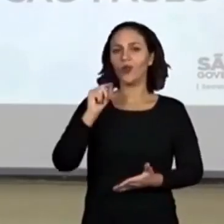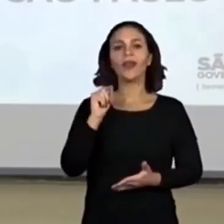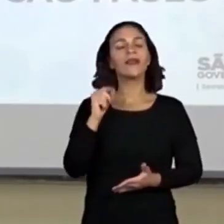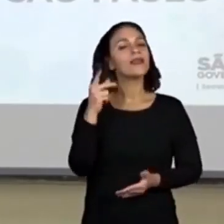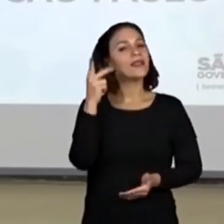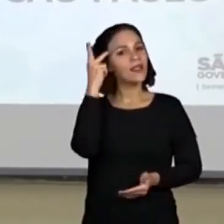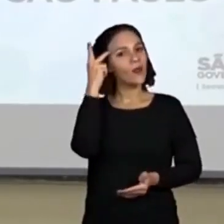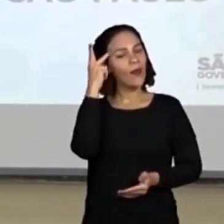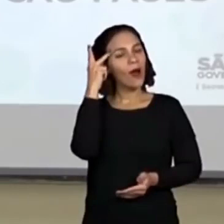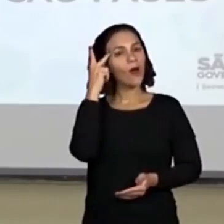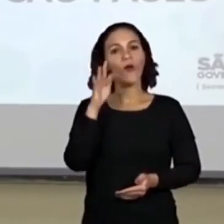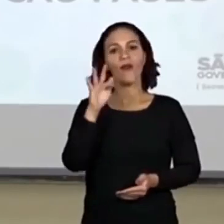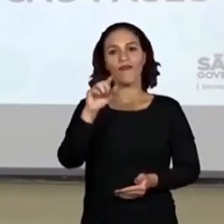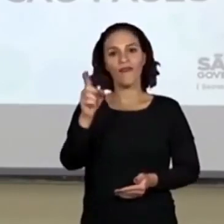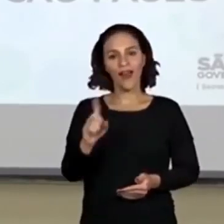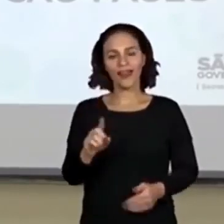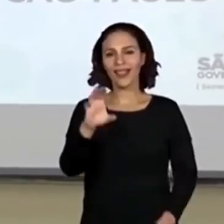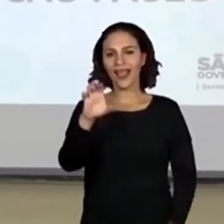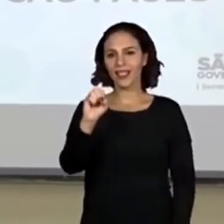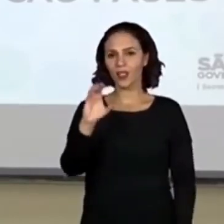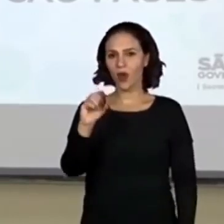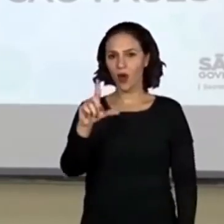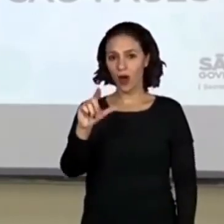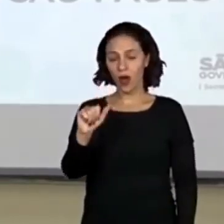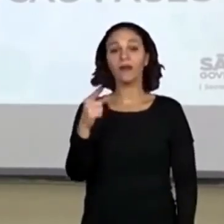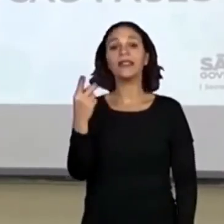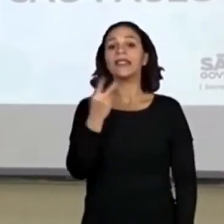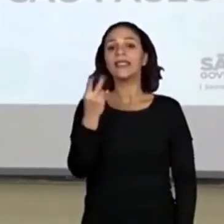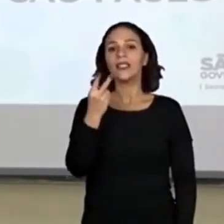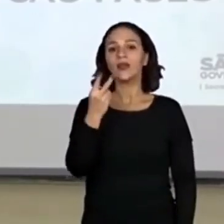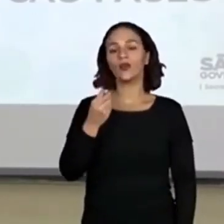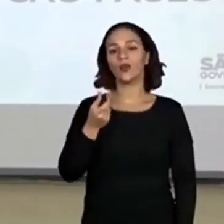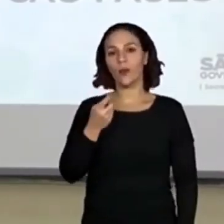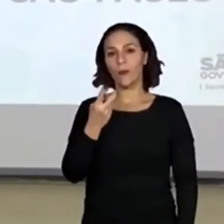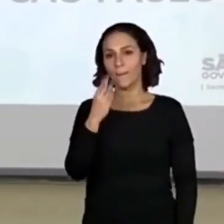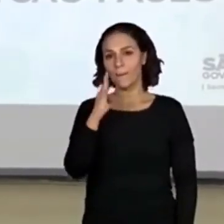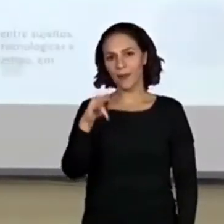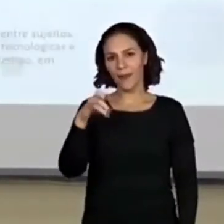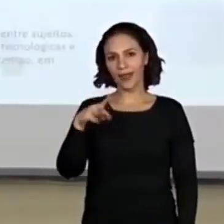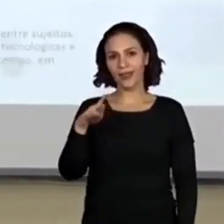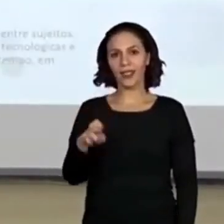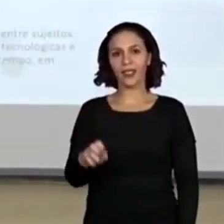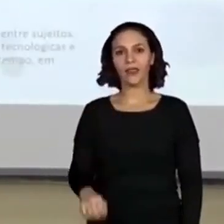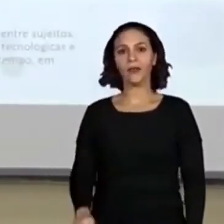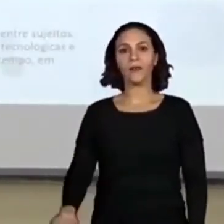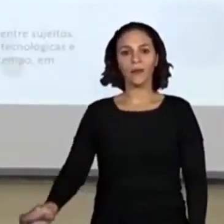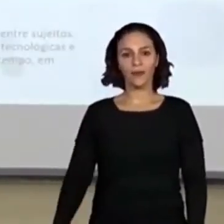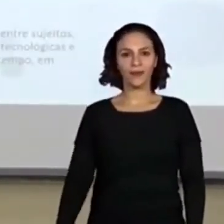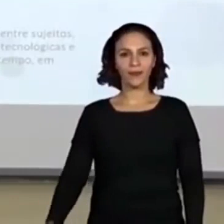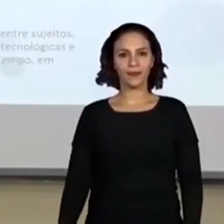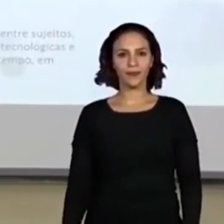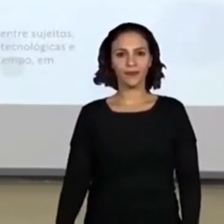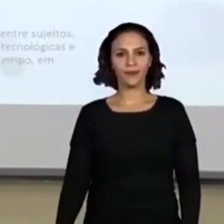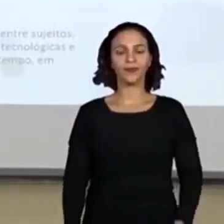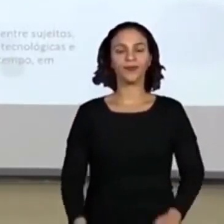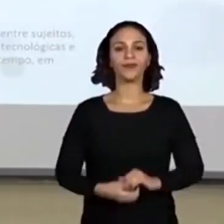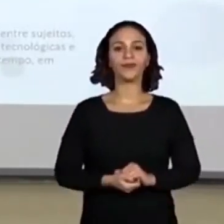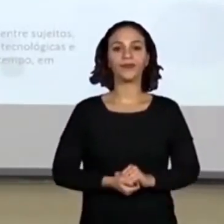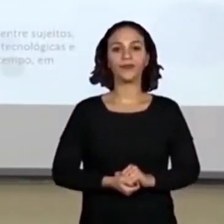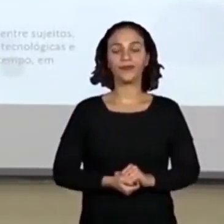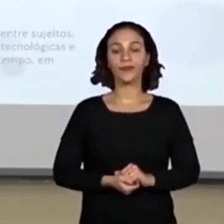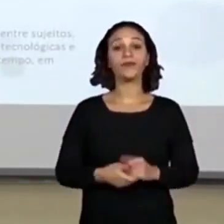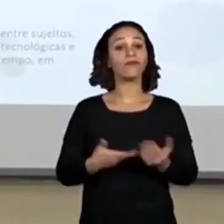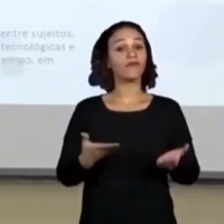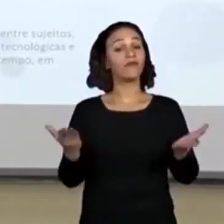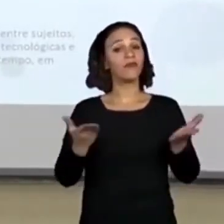Escola, segundo bimestre. E o tema da nossa aula, nós vamos trabalhar com